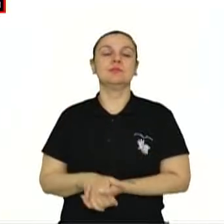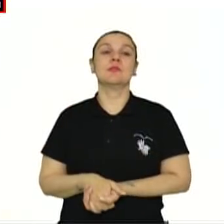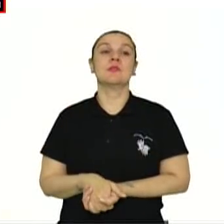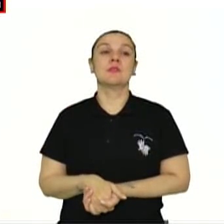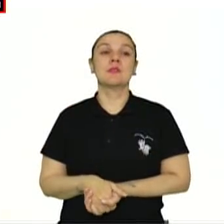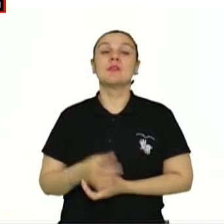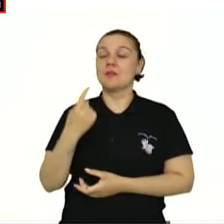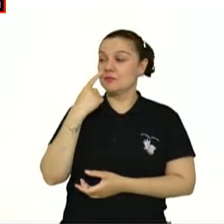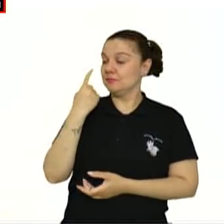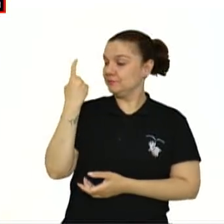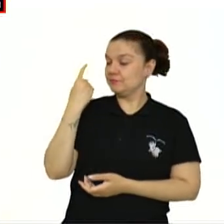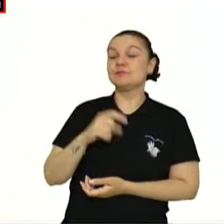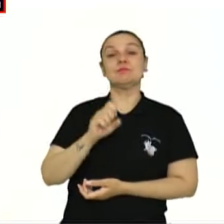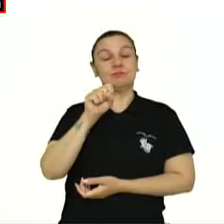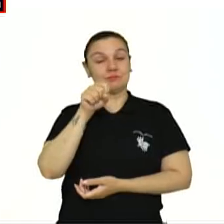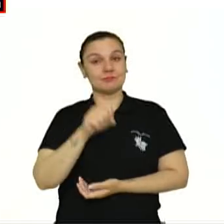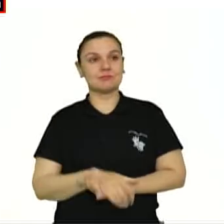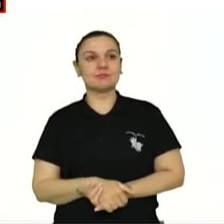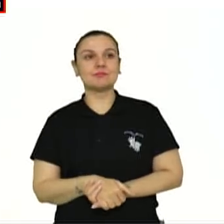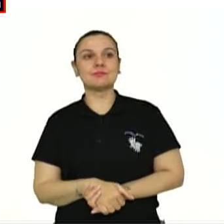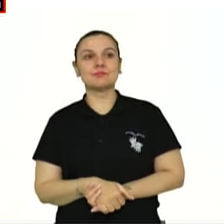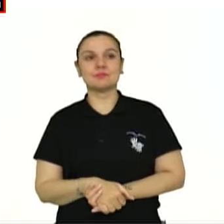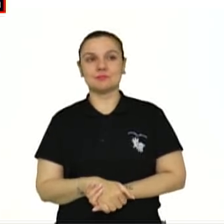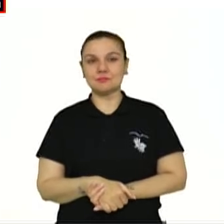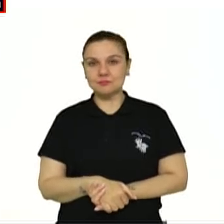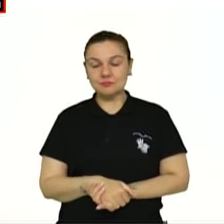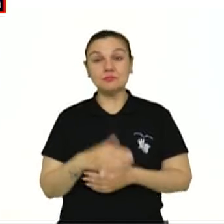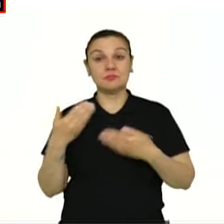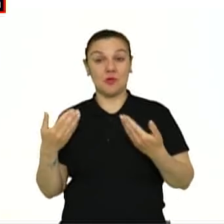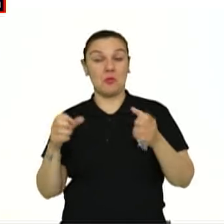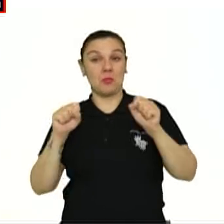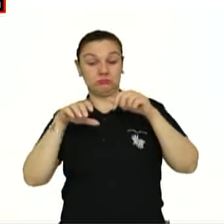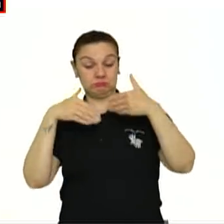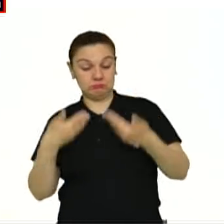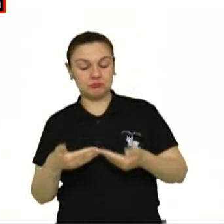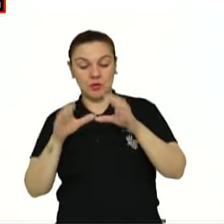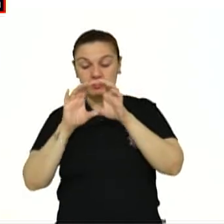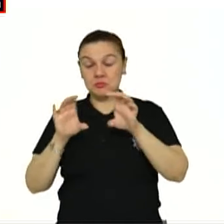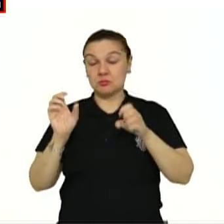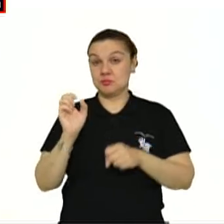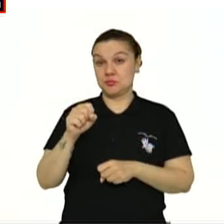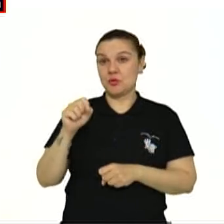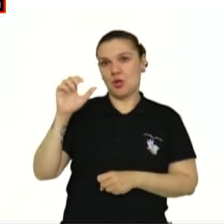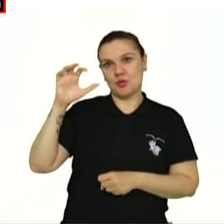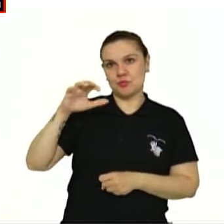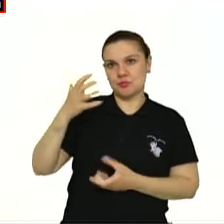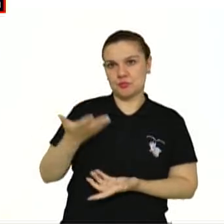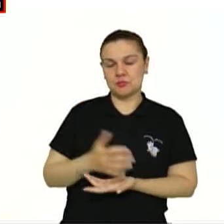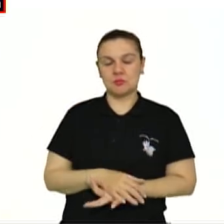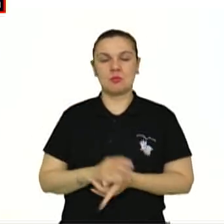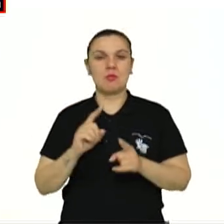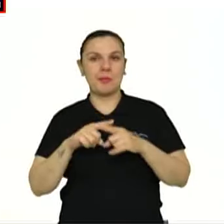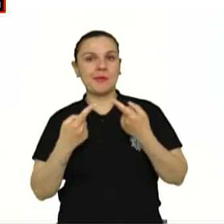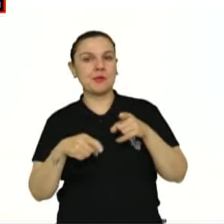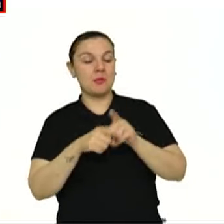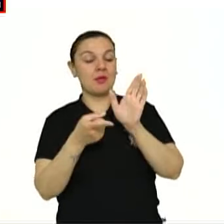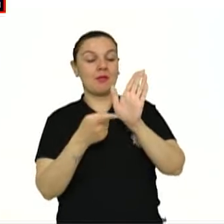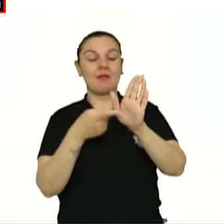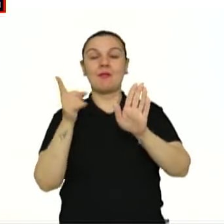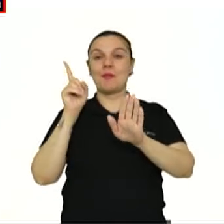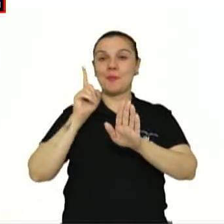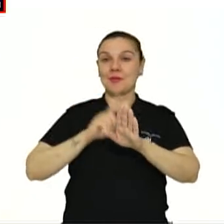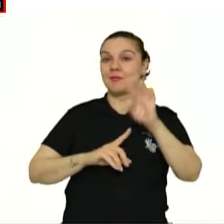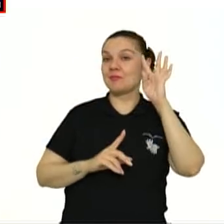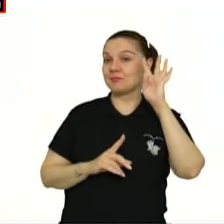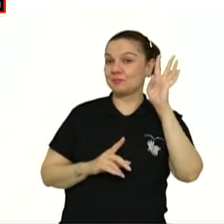Vejamos aqui. Isso mesmo, tá? Então, algo pode cair do céu? Pode, mas também eu posso utilizar de uma forma,